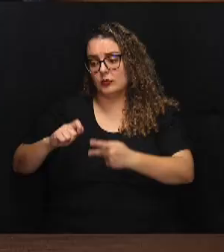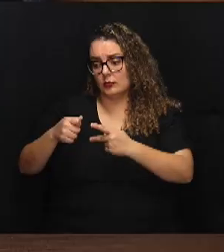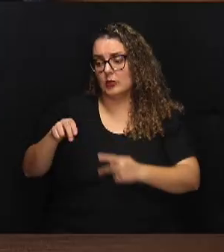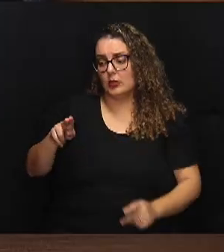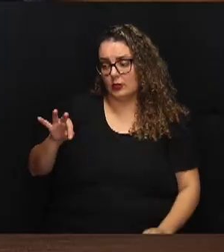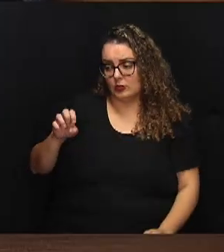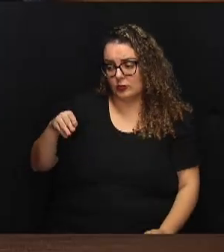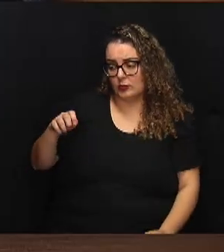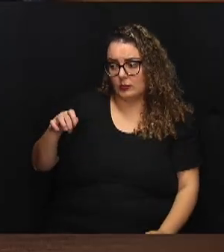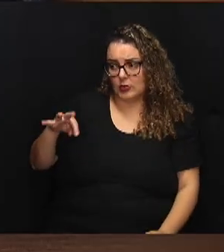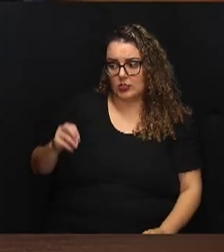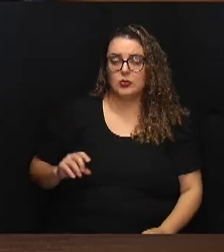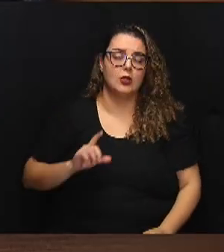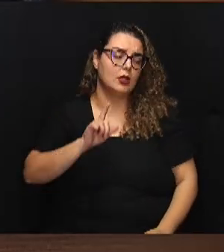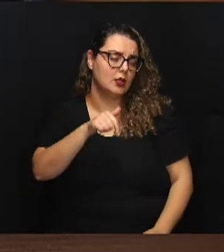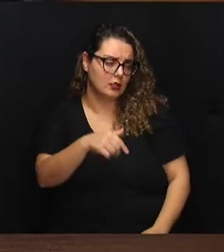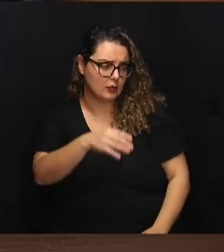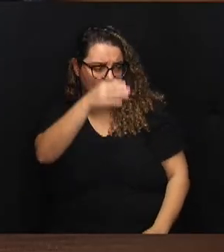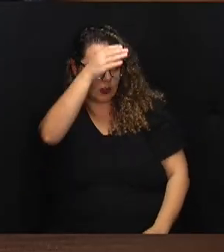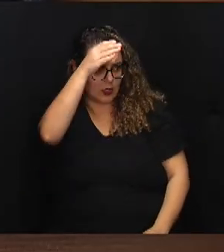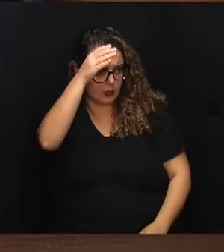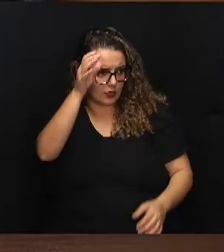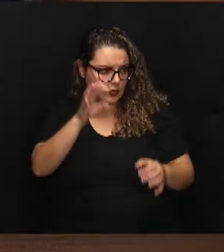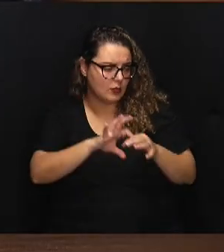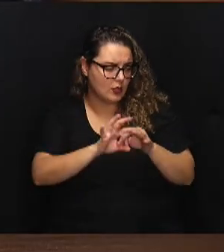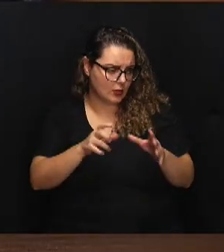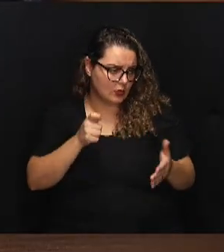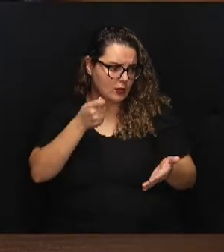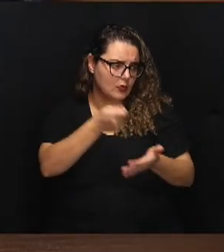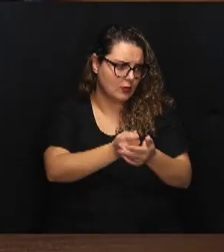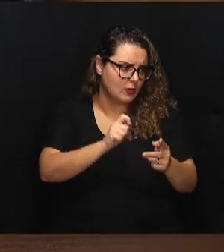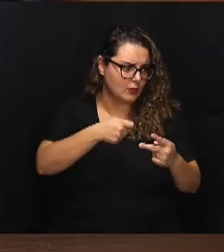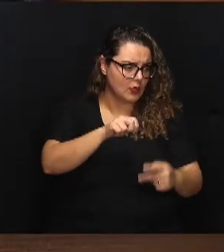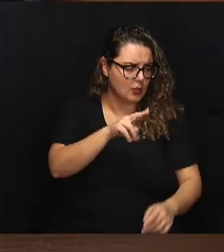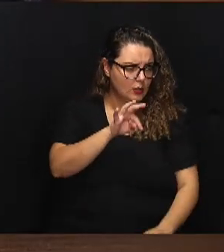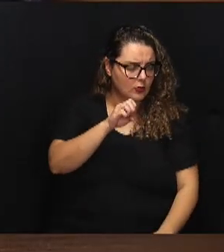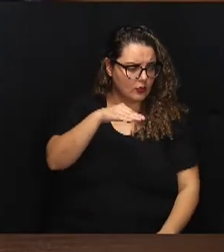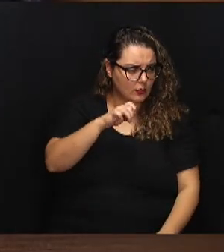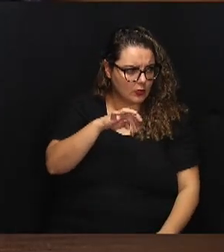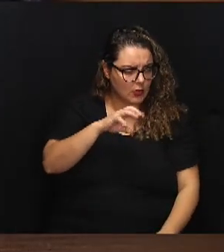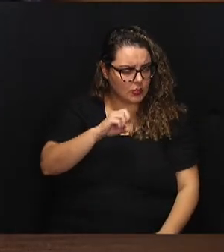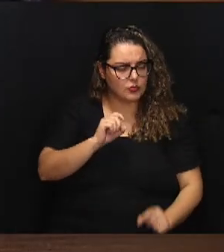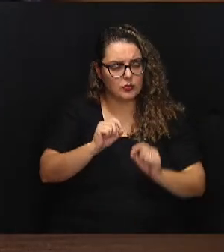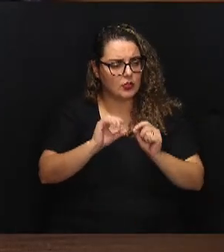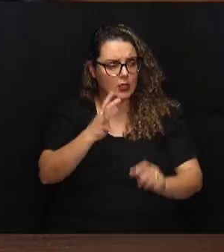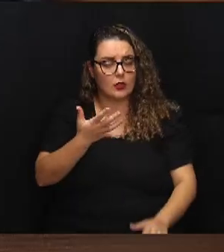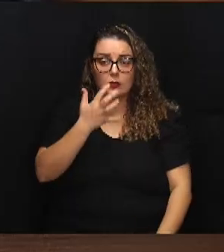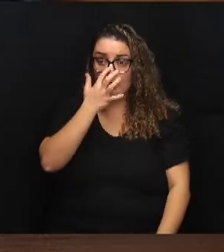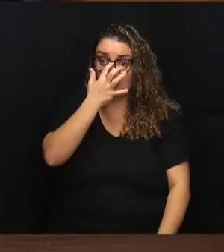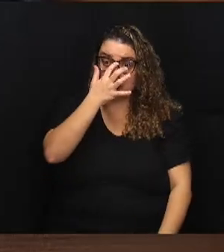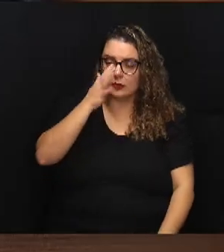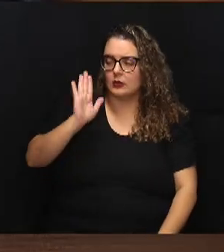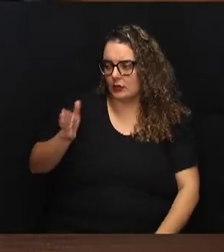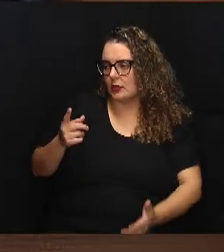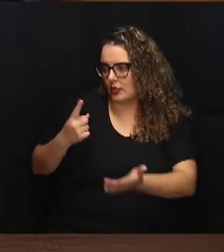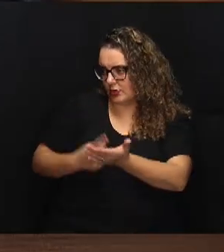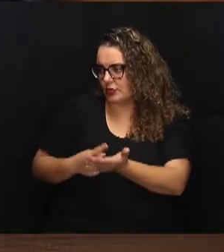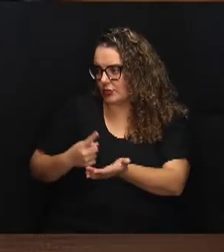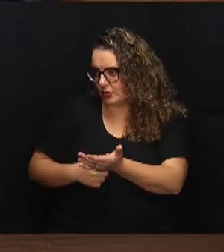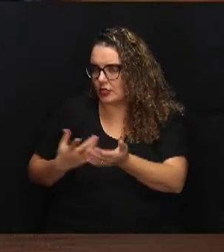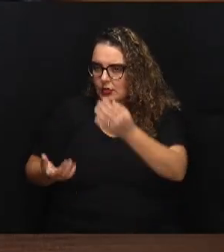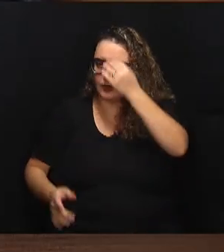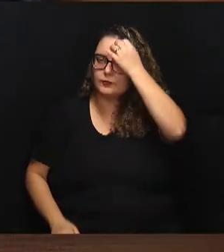E o que acontece após o cliente autorizar, né, um pagamento com Pix automático? Fica já agendado, né? Então